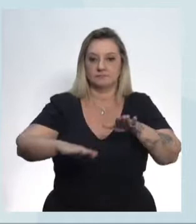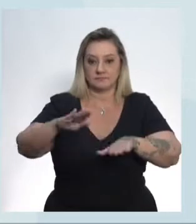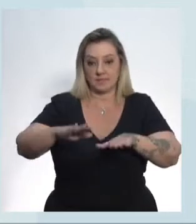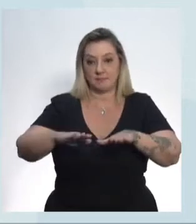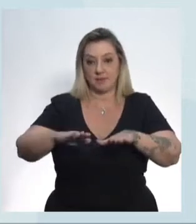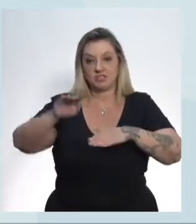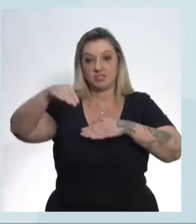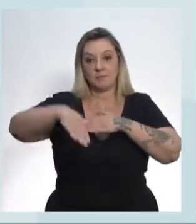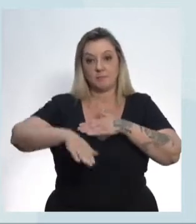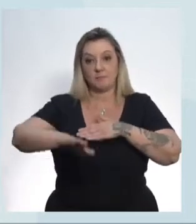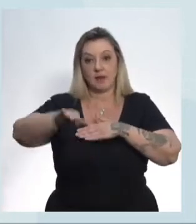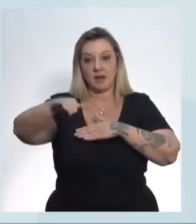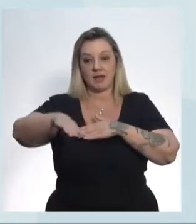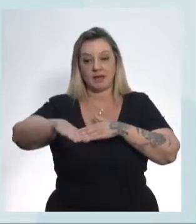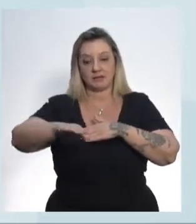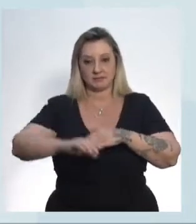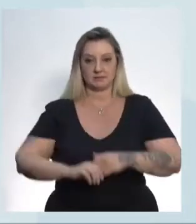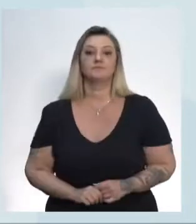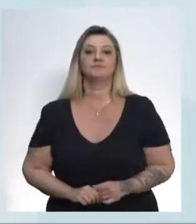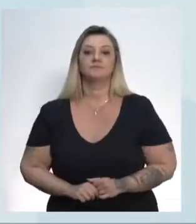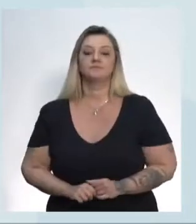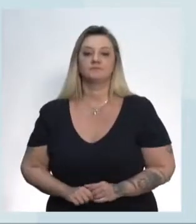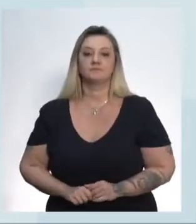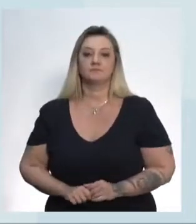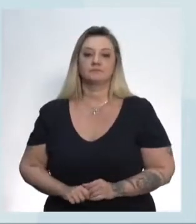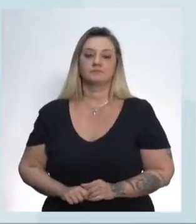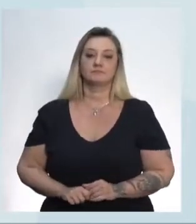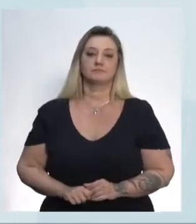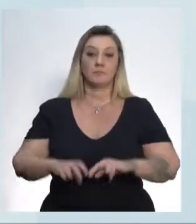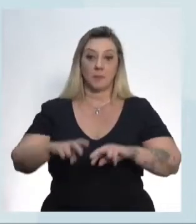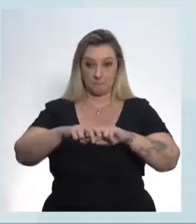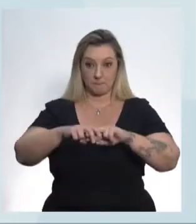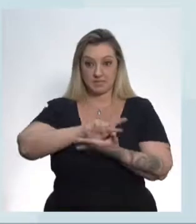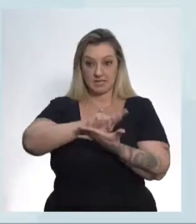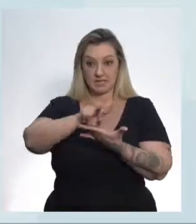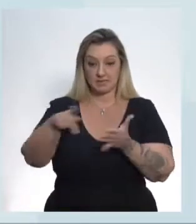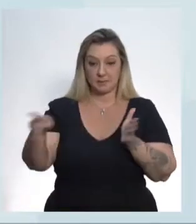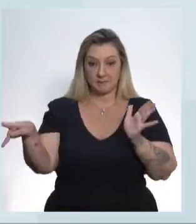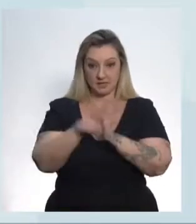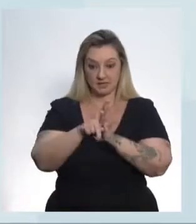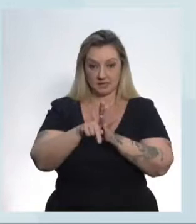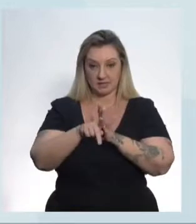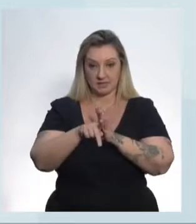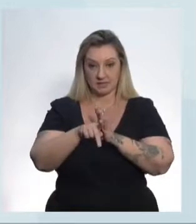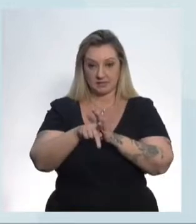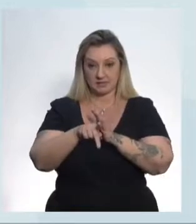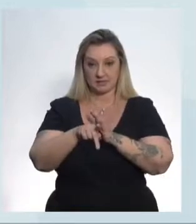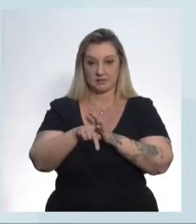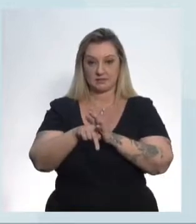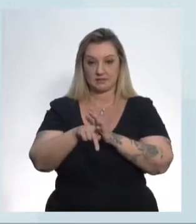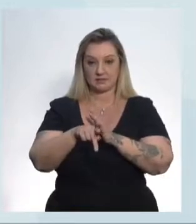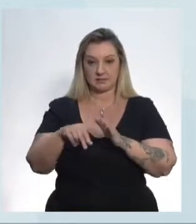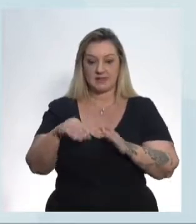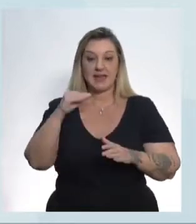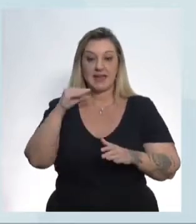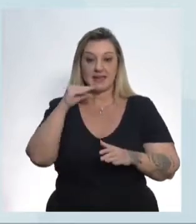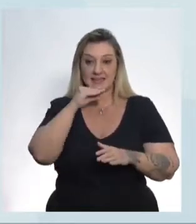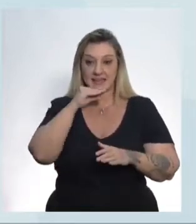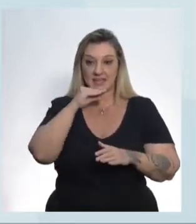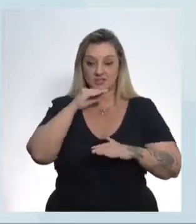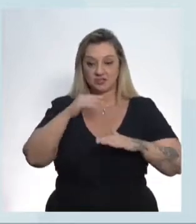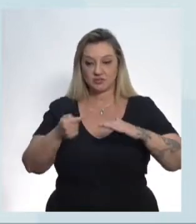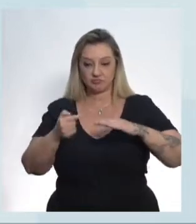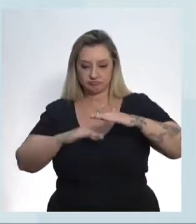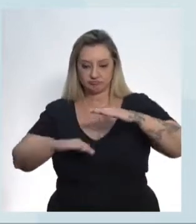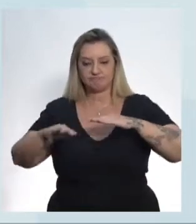marés, por isso que a característica dela é de uma região tropical e subtropical, ou seja, em